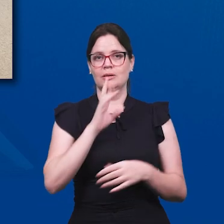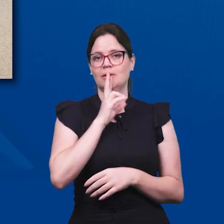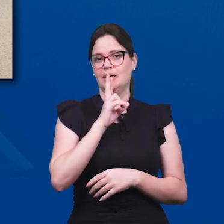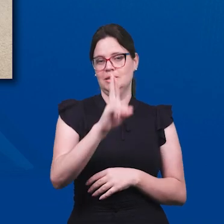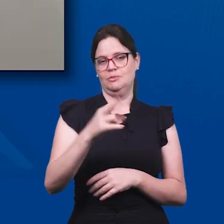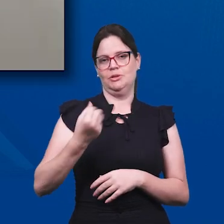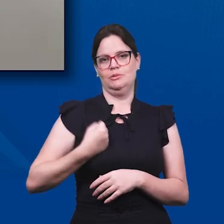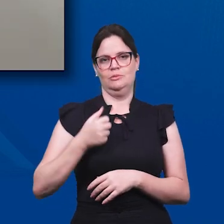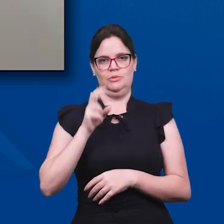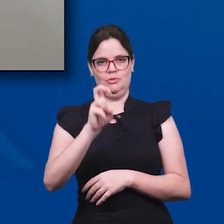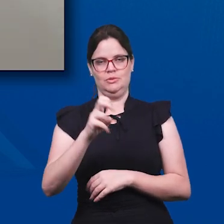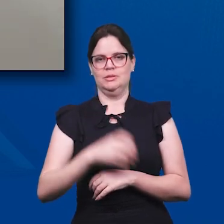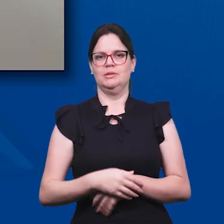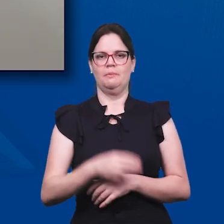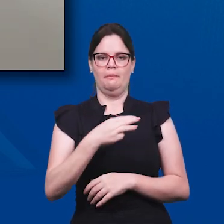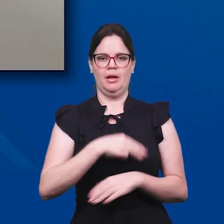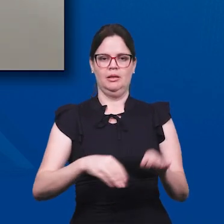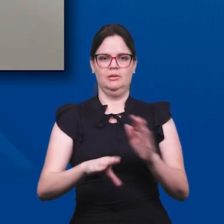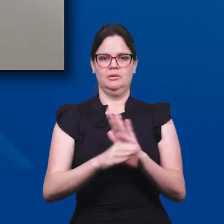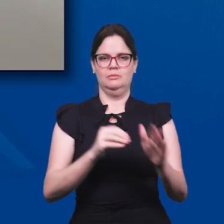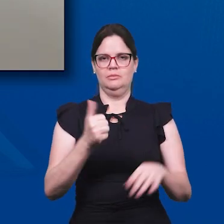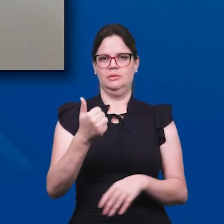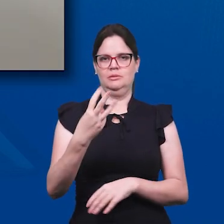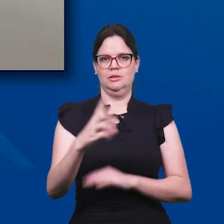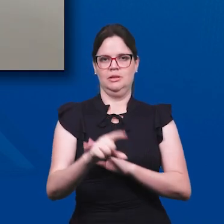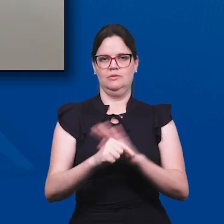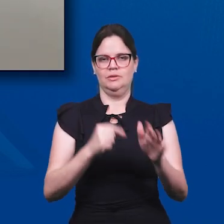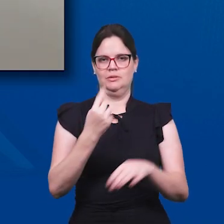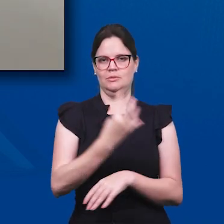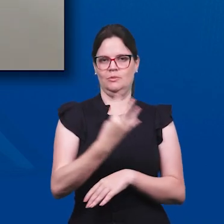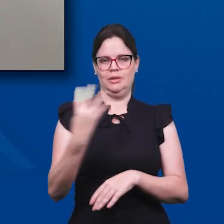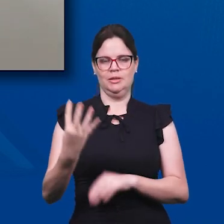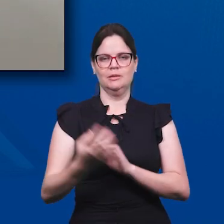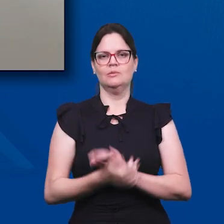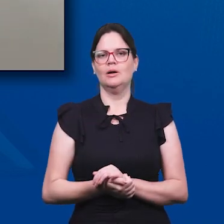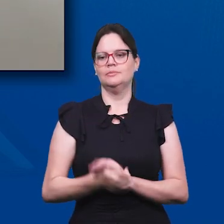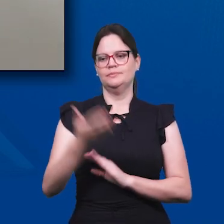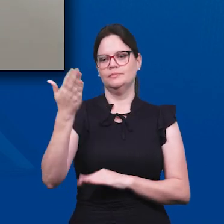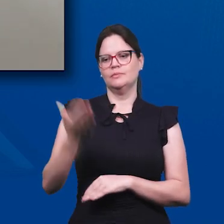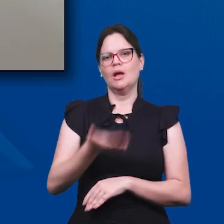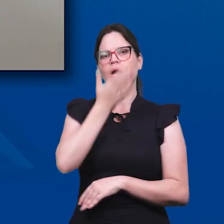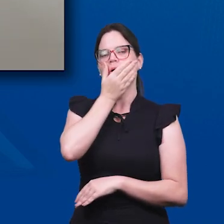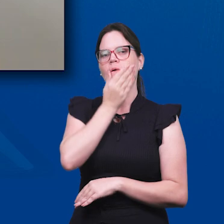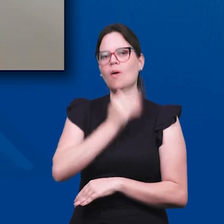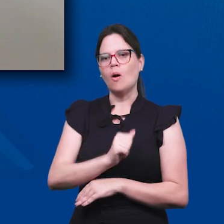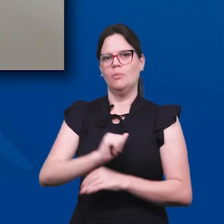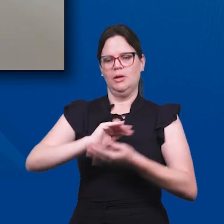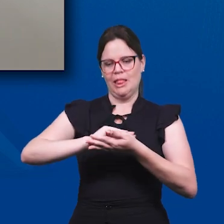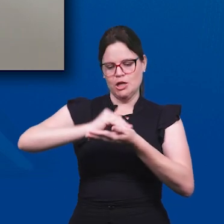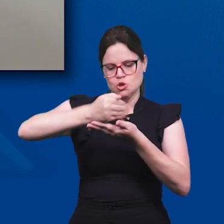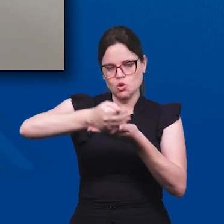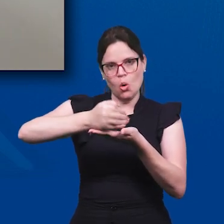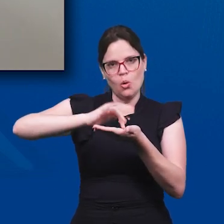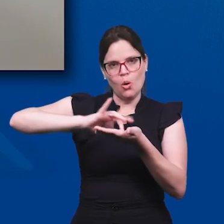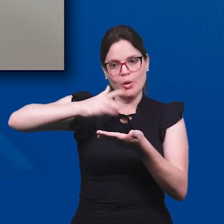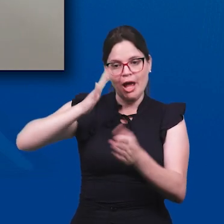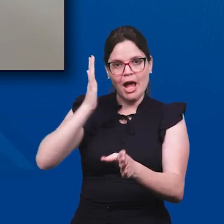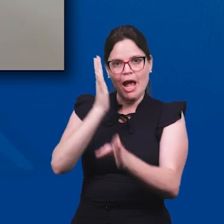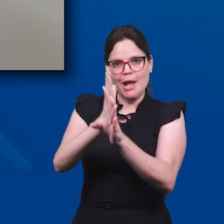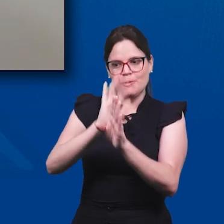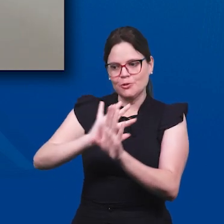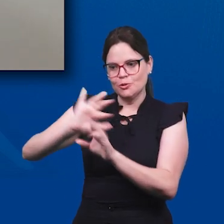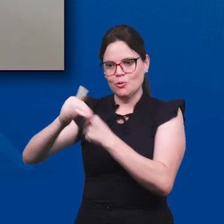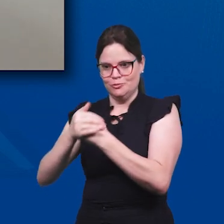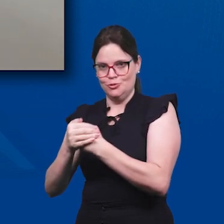Senhor Jesus! A paz do Senhor Jesus. Respondendo à pergunta 5, em Mateus capítulo 3, verso 44, um